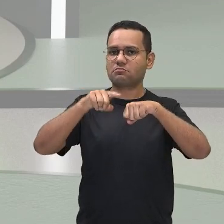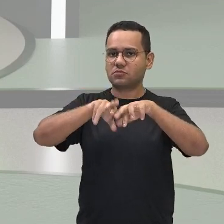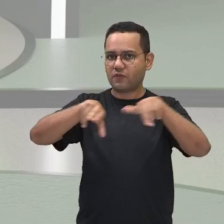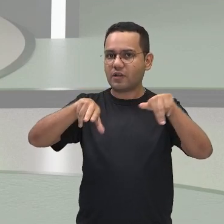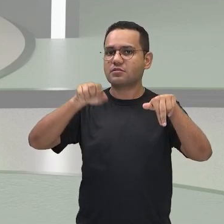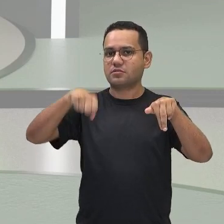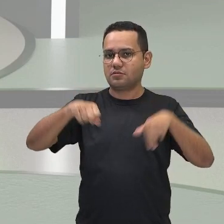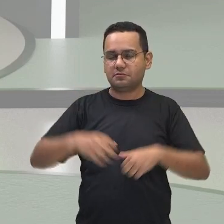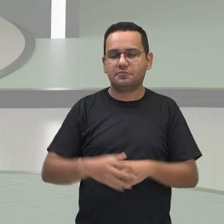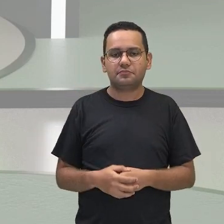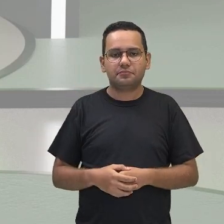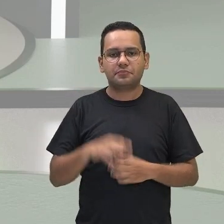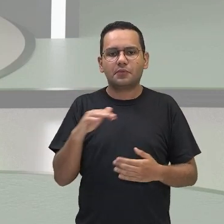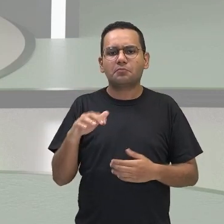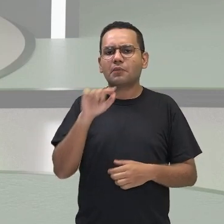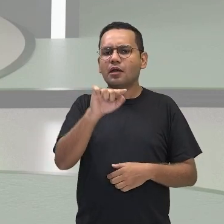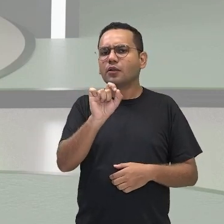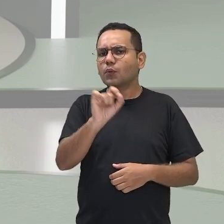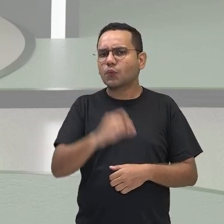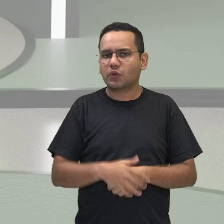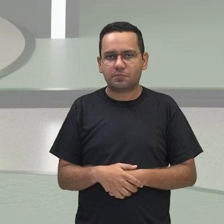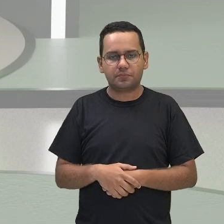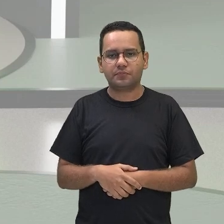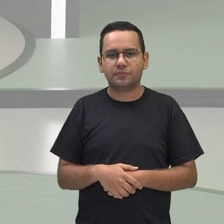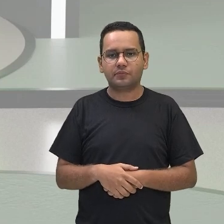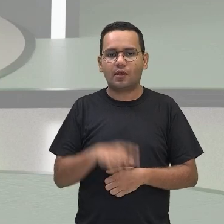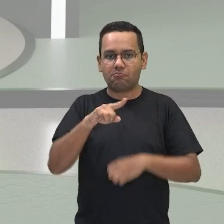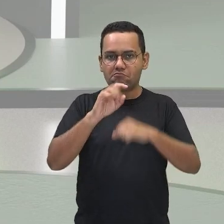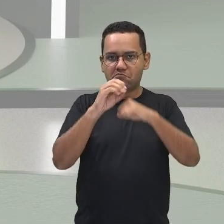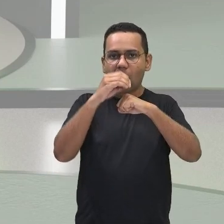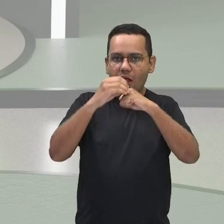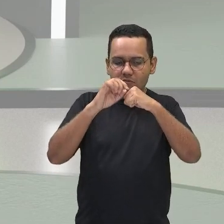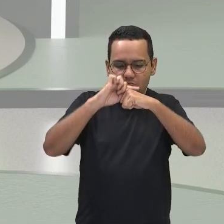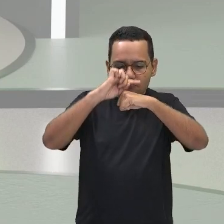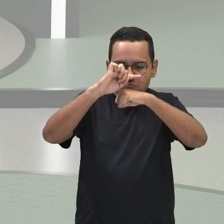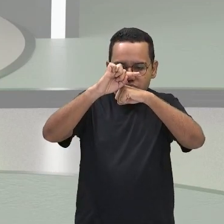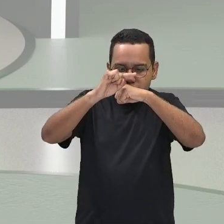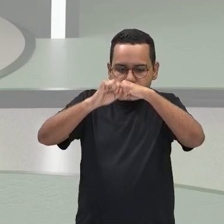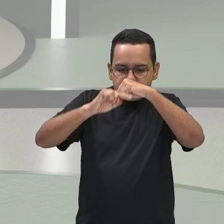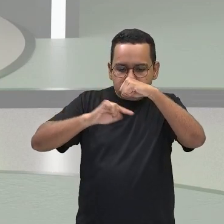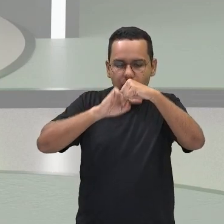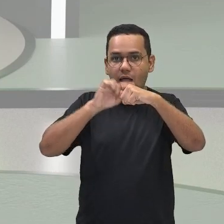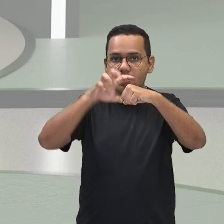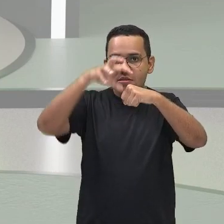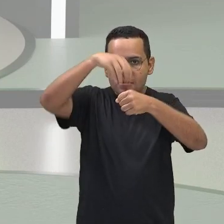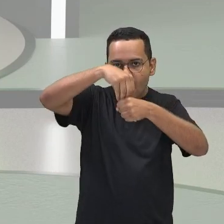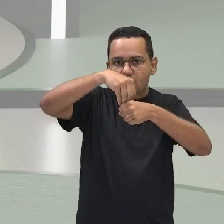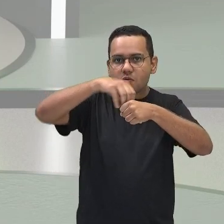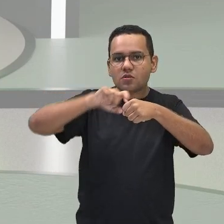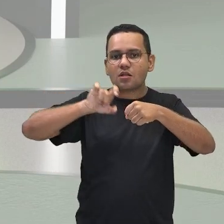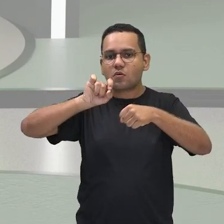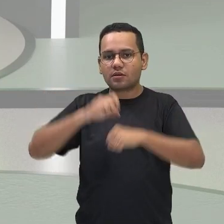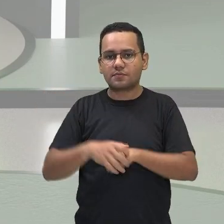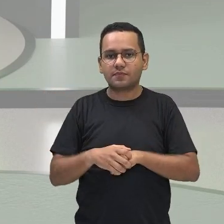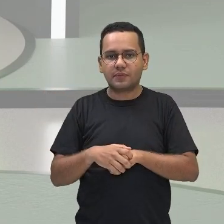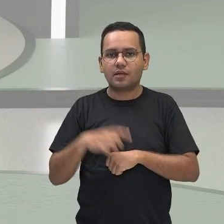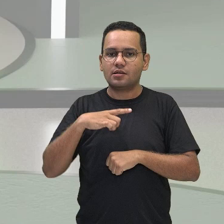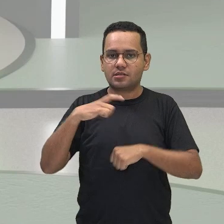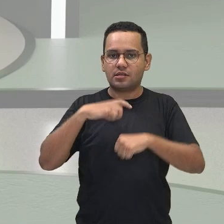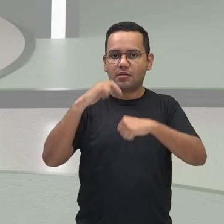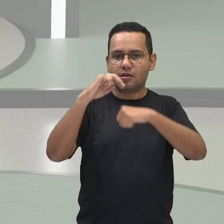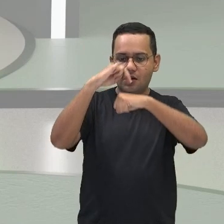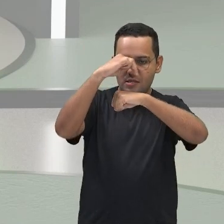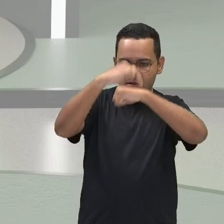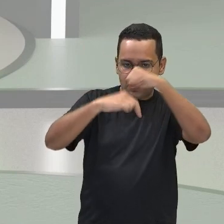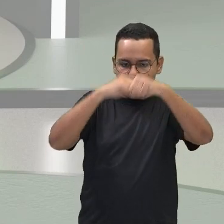um átomo? É esta partícula, onde nós temos no seu núcleo nêutrons e prótons,